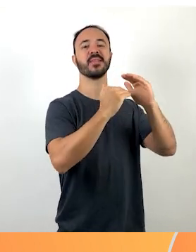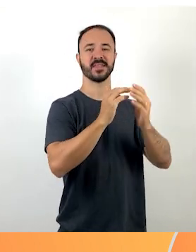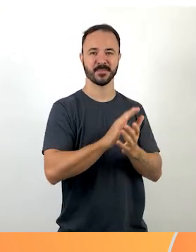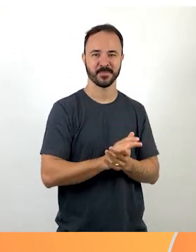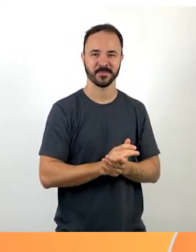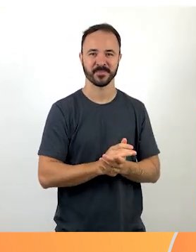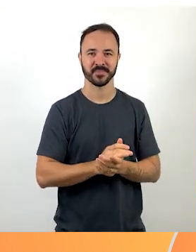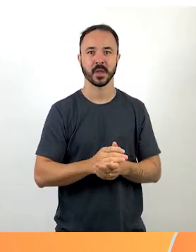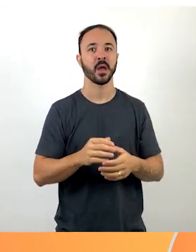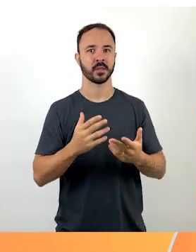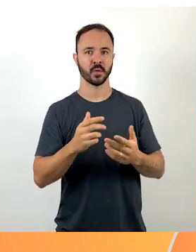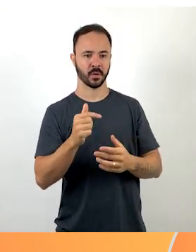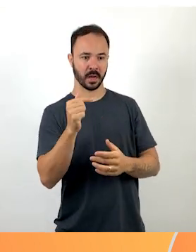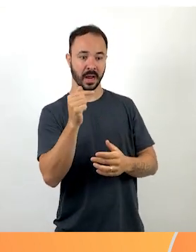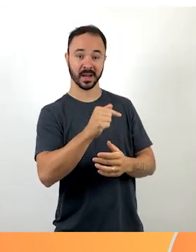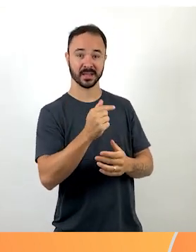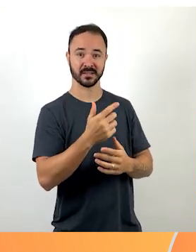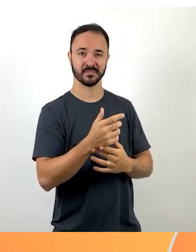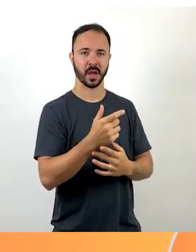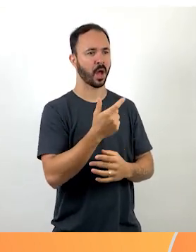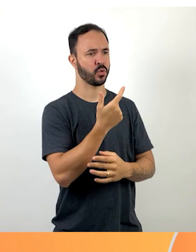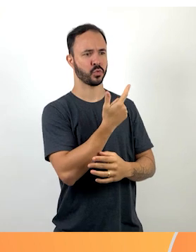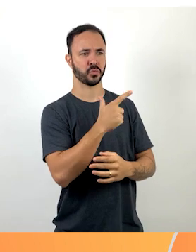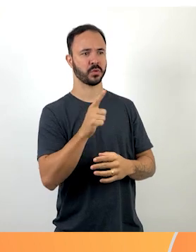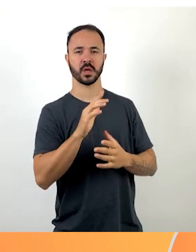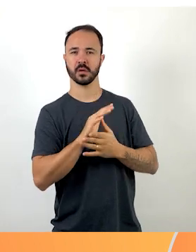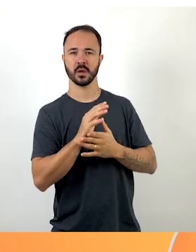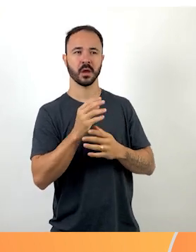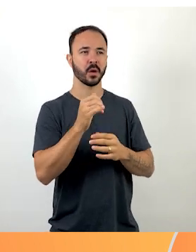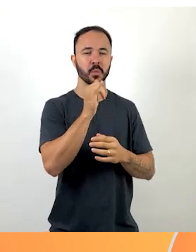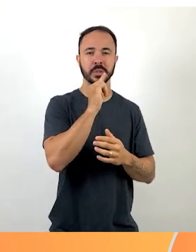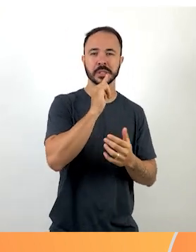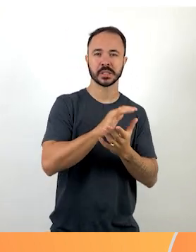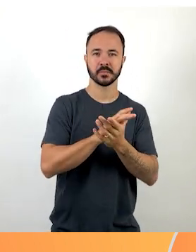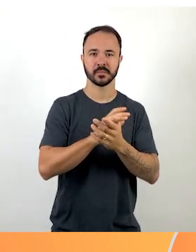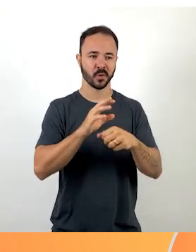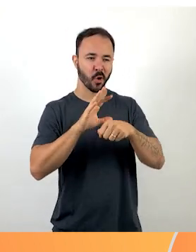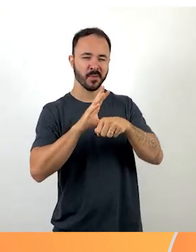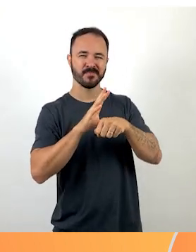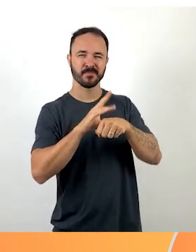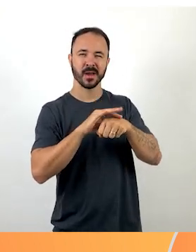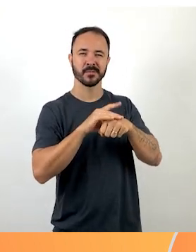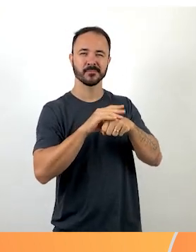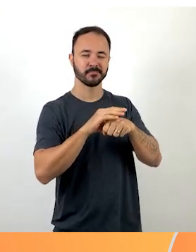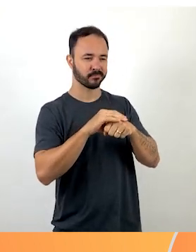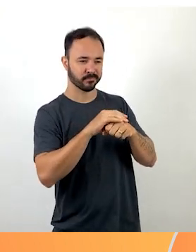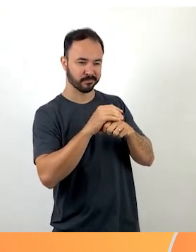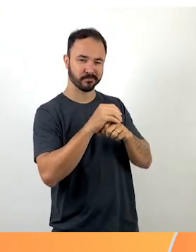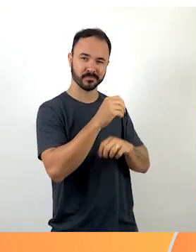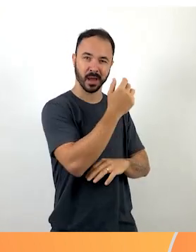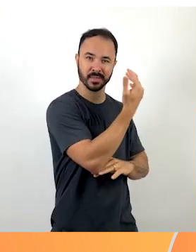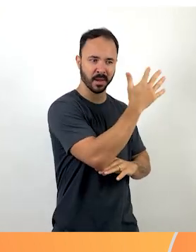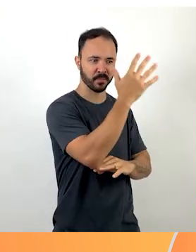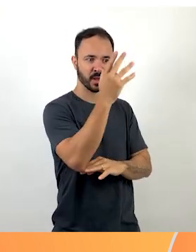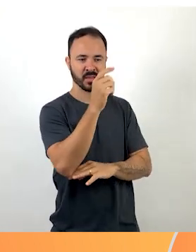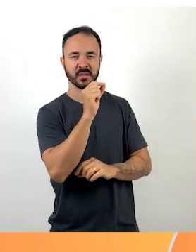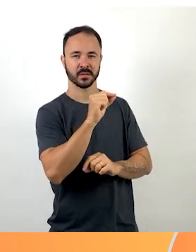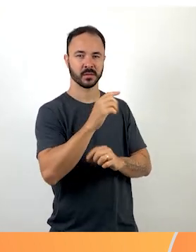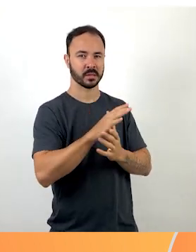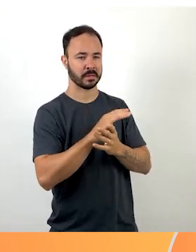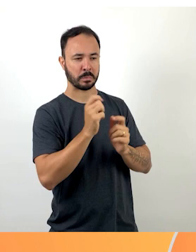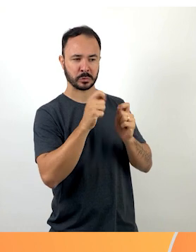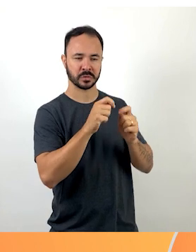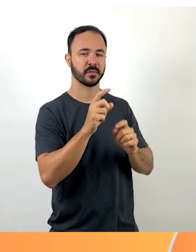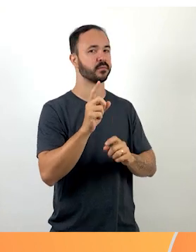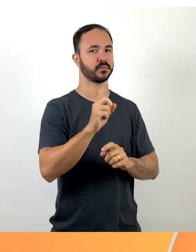há nenhum indicador de aceleração de crescimento de uma planta. E também nós temos um grande